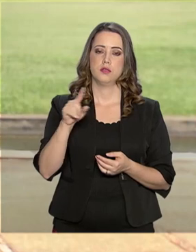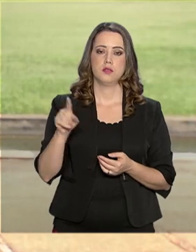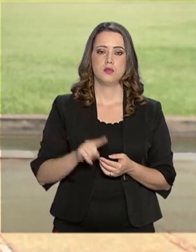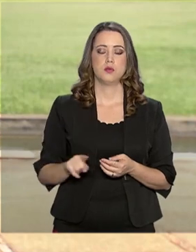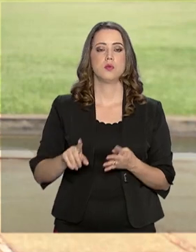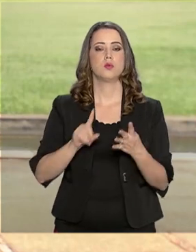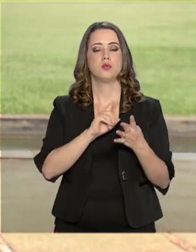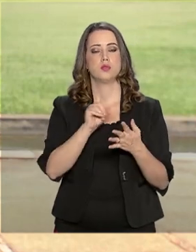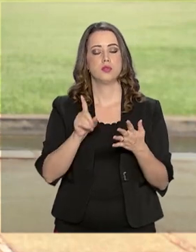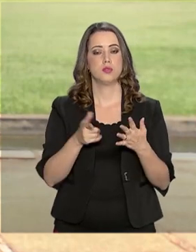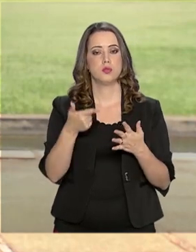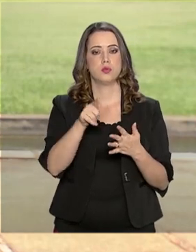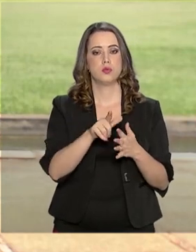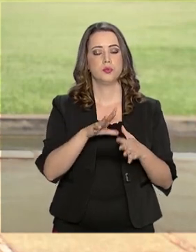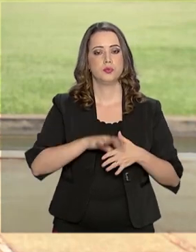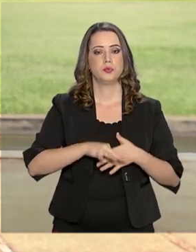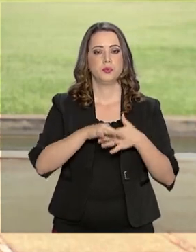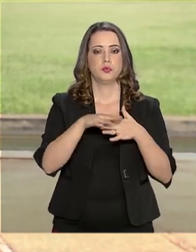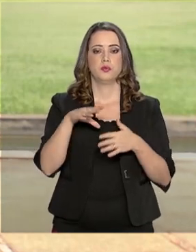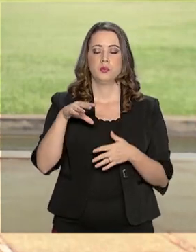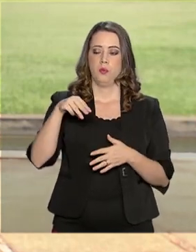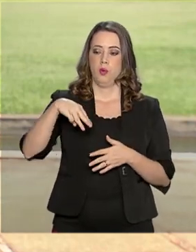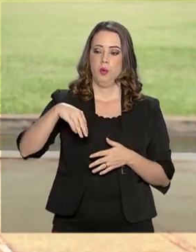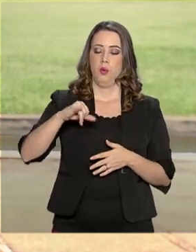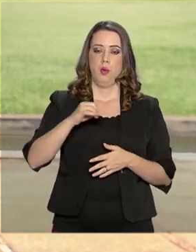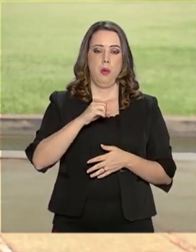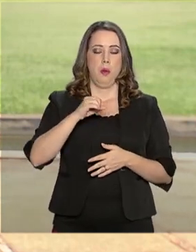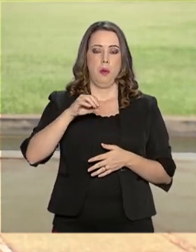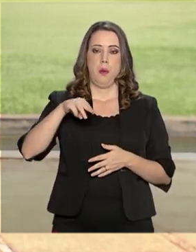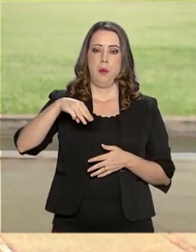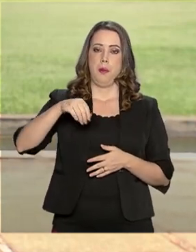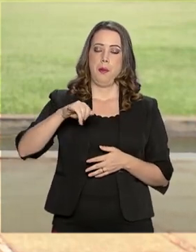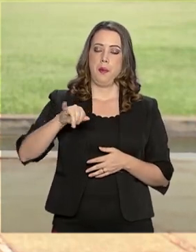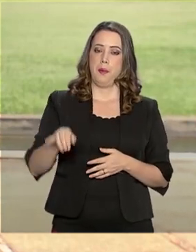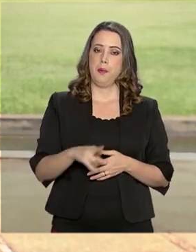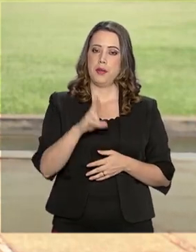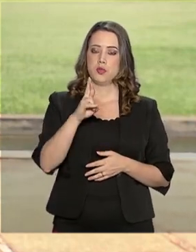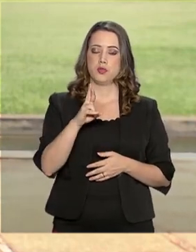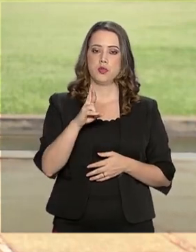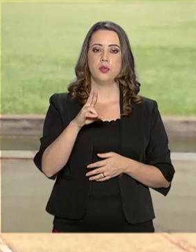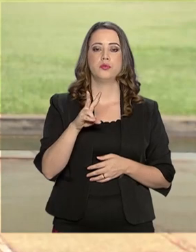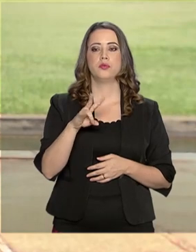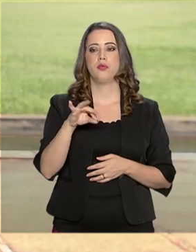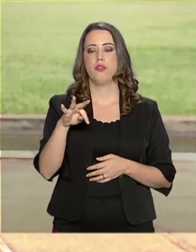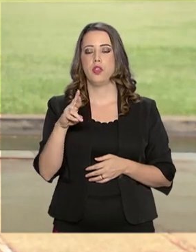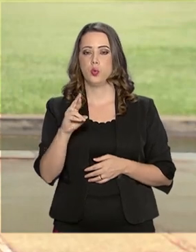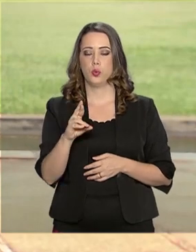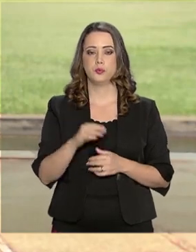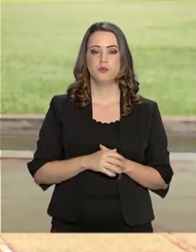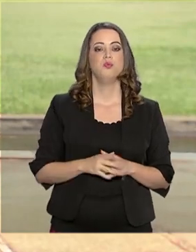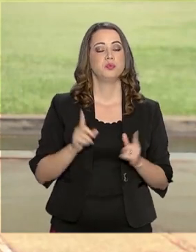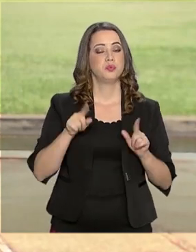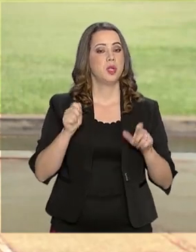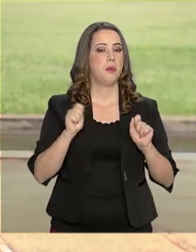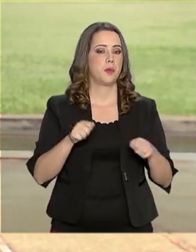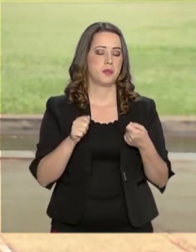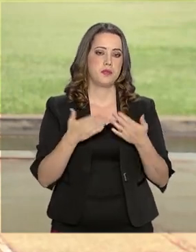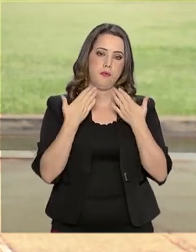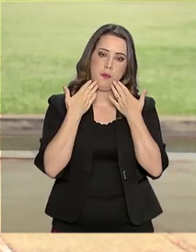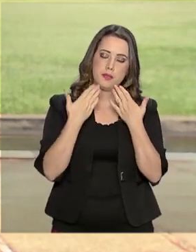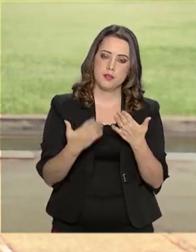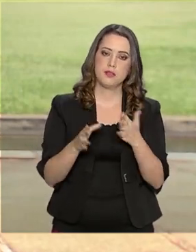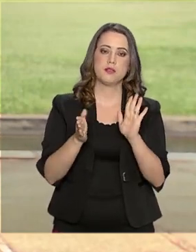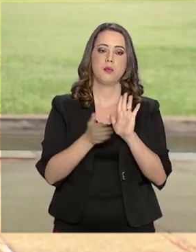vitor hugo é possível que nessa reunião o presidente jair bolsonaro tenha conhecimento e seja apresentado a proposta de